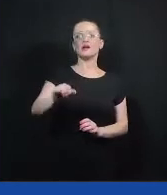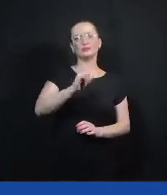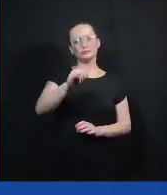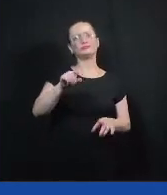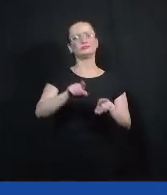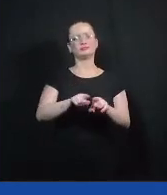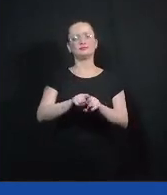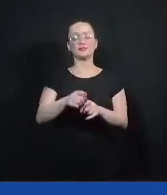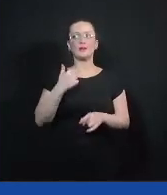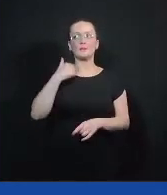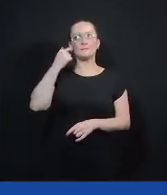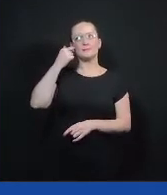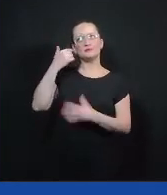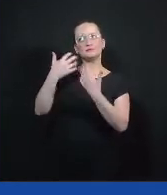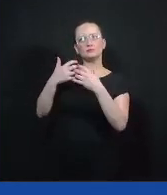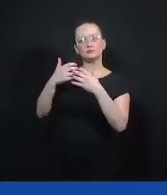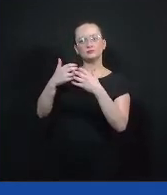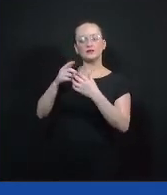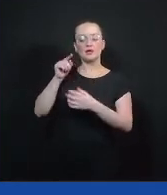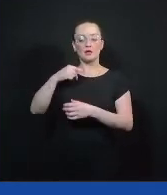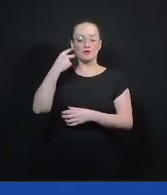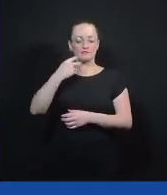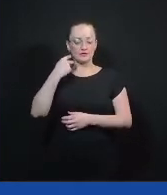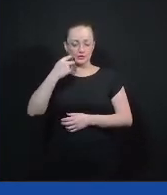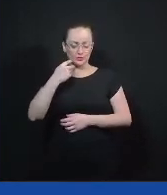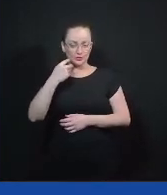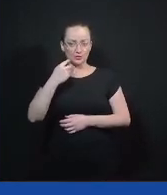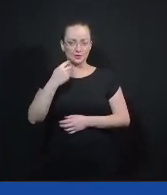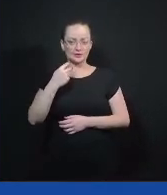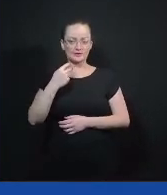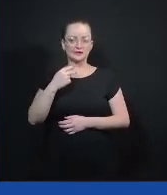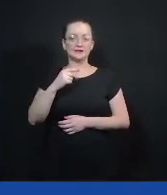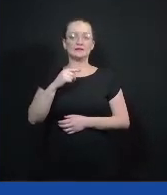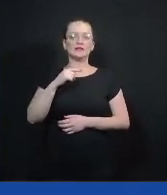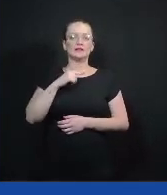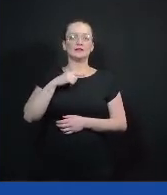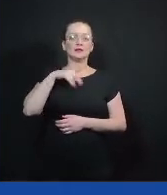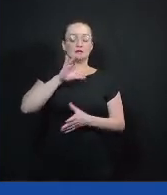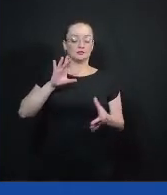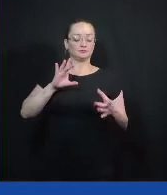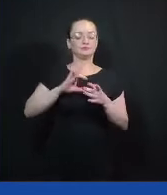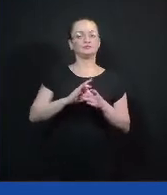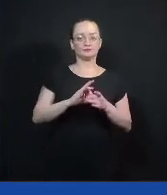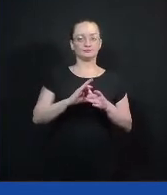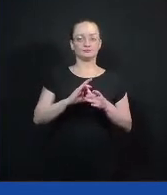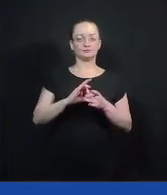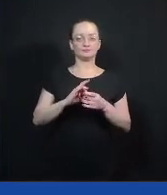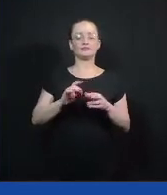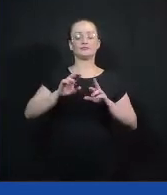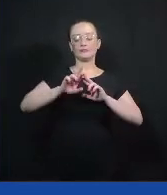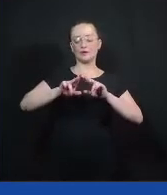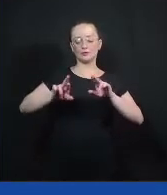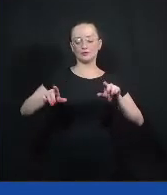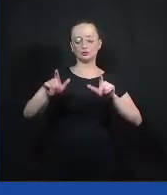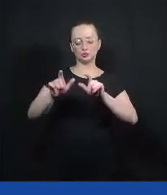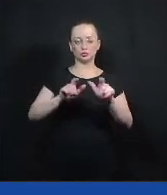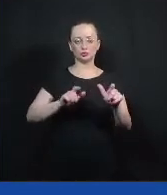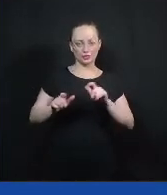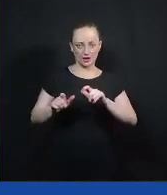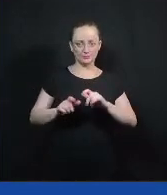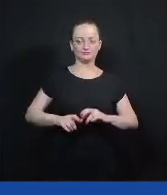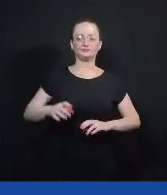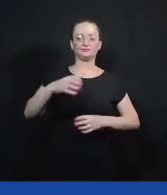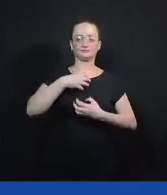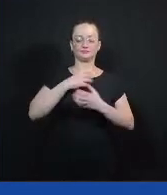Se a gente pensar que os vereadores, eles têm mais vínculos em diferentes regiões da cidade, com